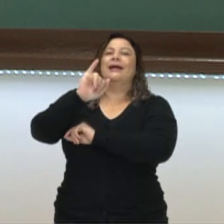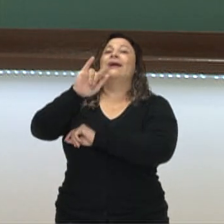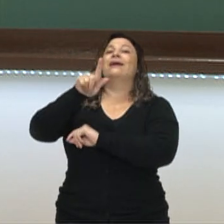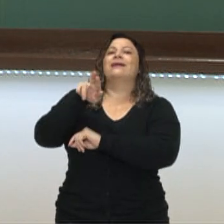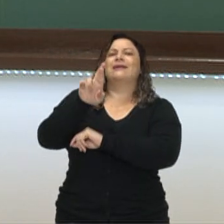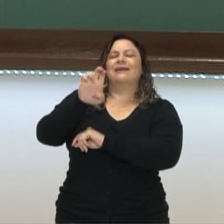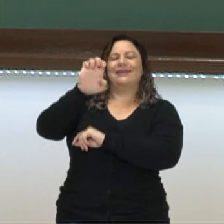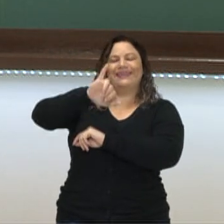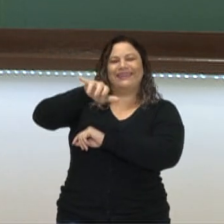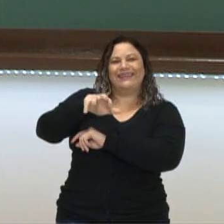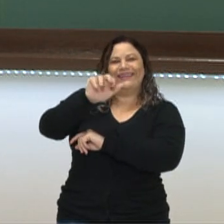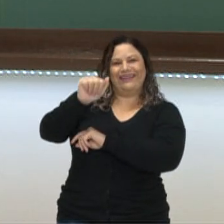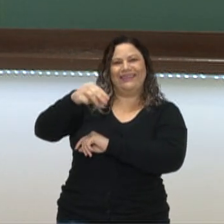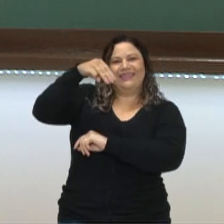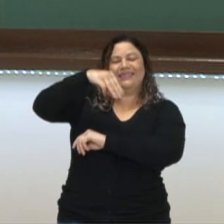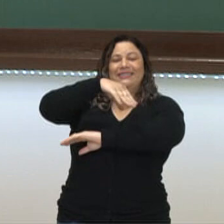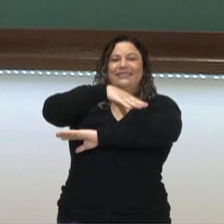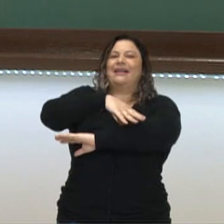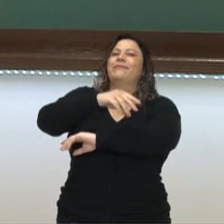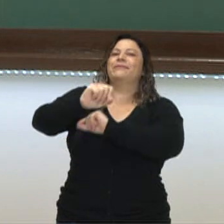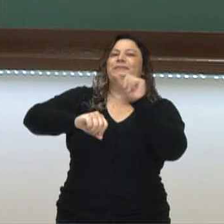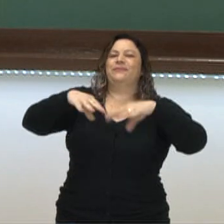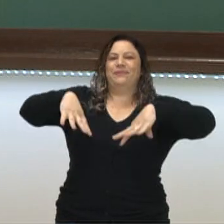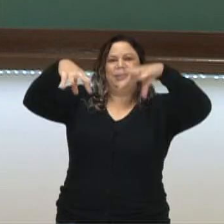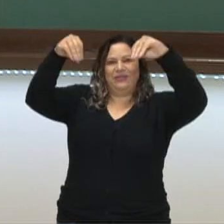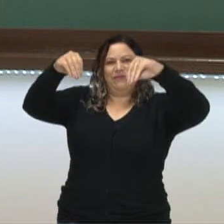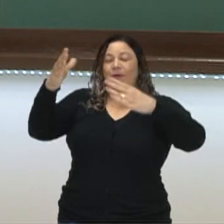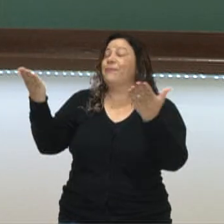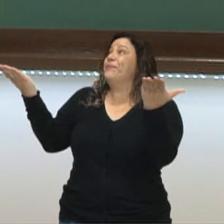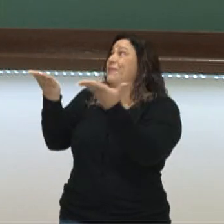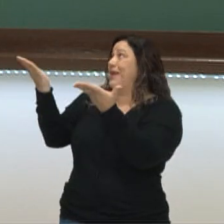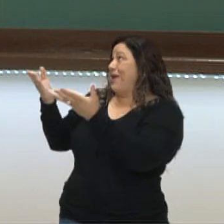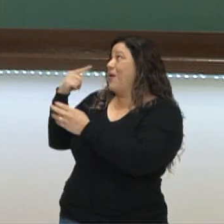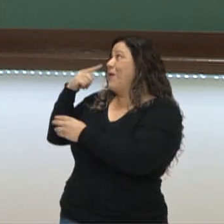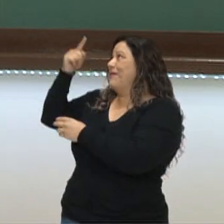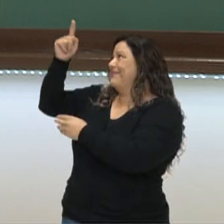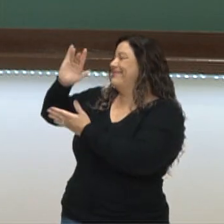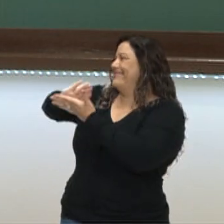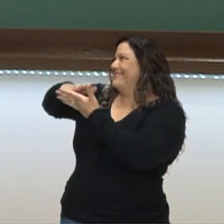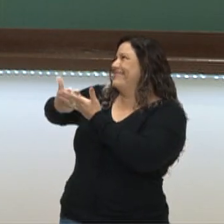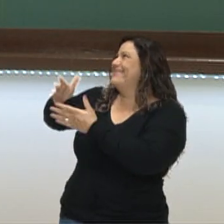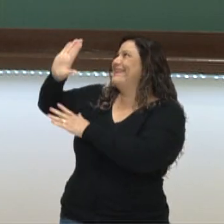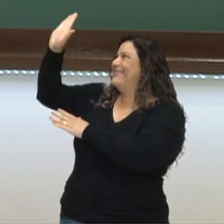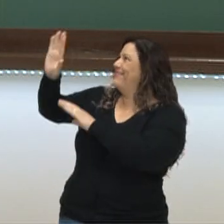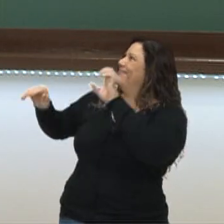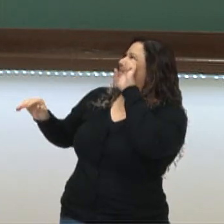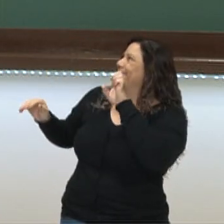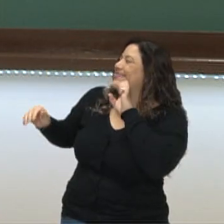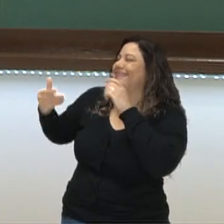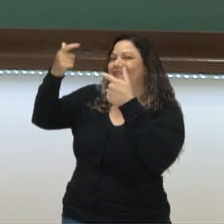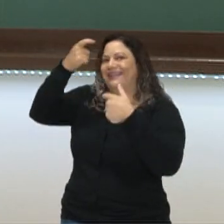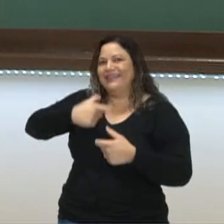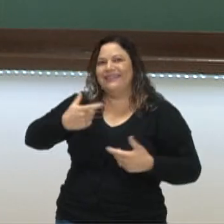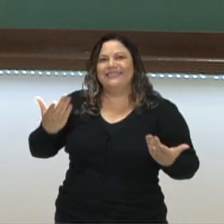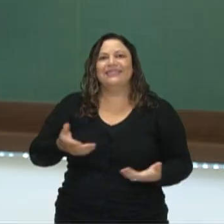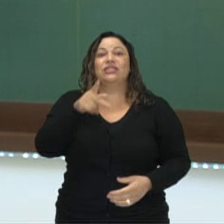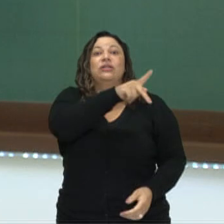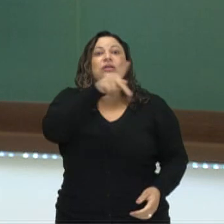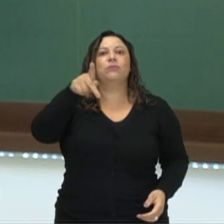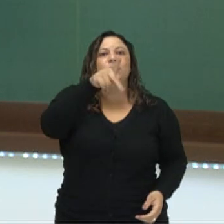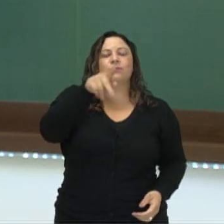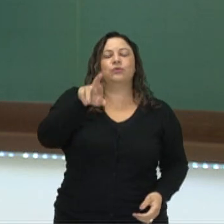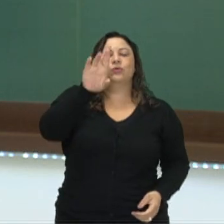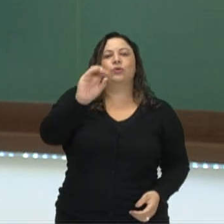A aula é comigo, professora Rosilda Menger, e a nossa intérprete Elisângela, que está aqui conosco hoje, tá bom? Vamos ver o